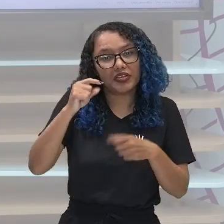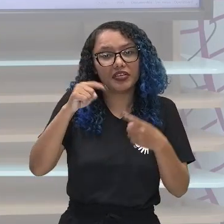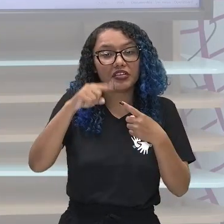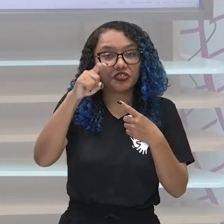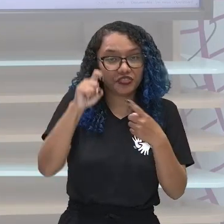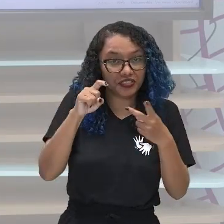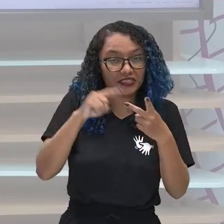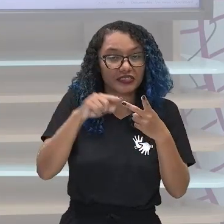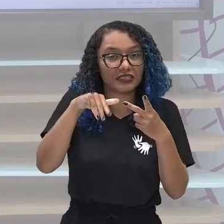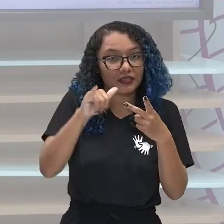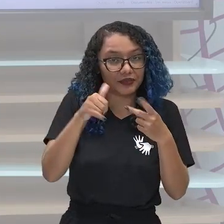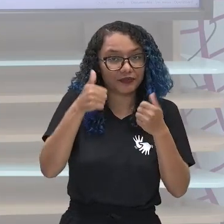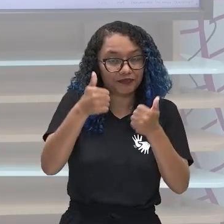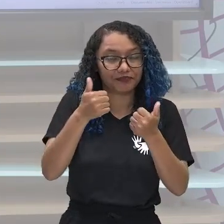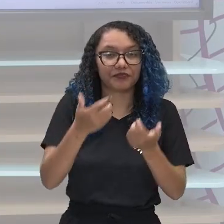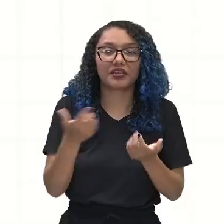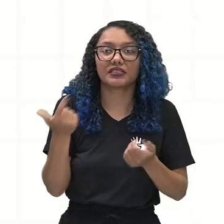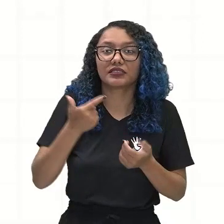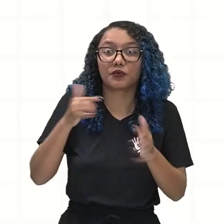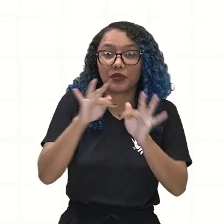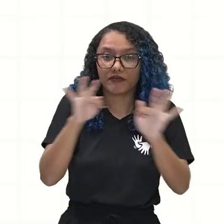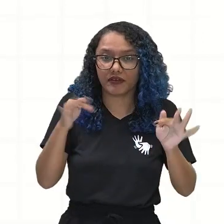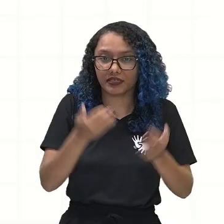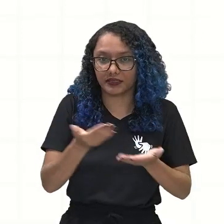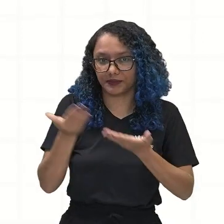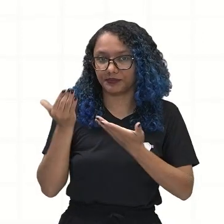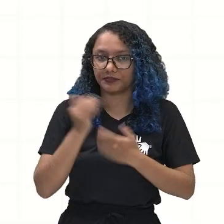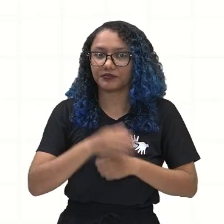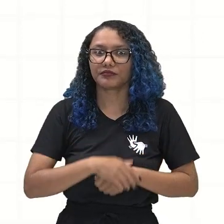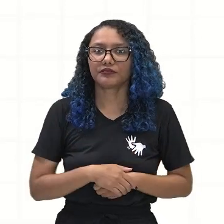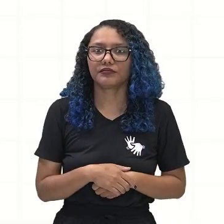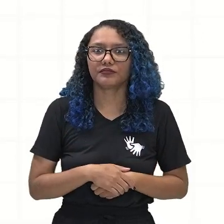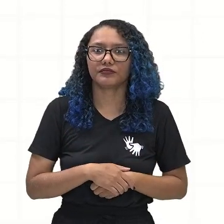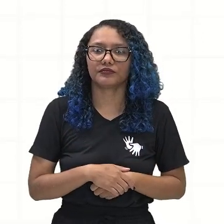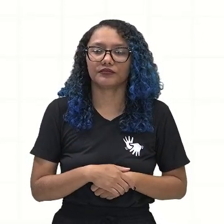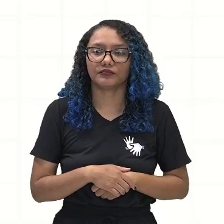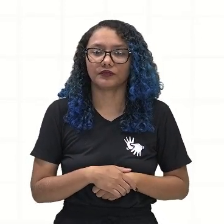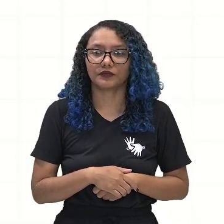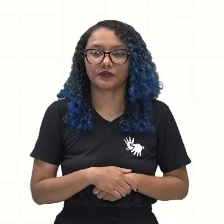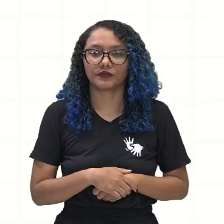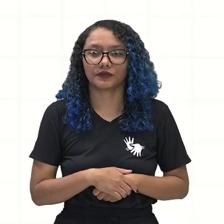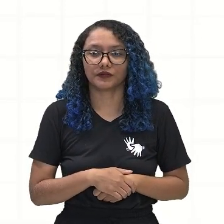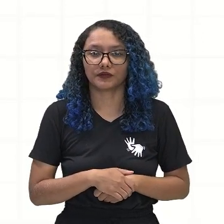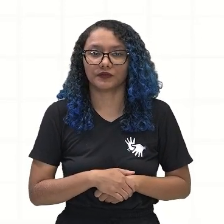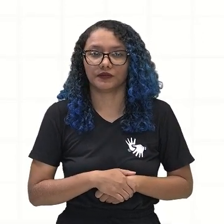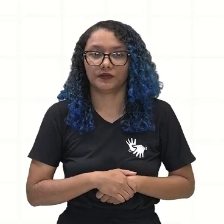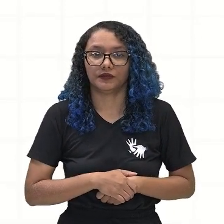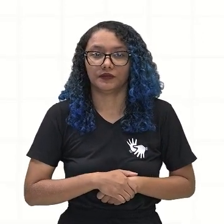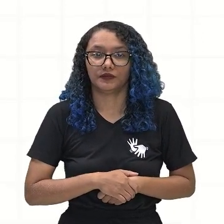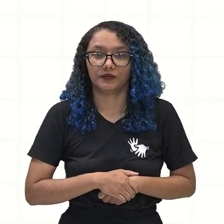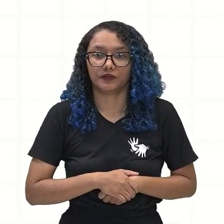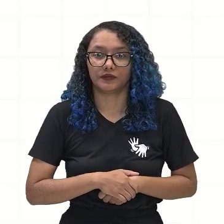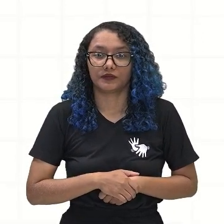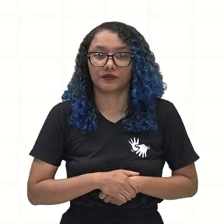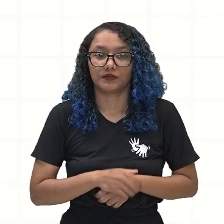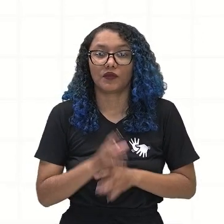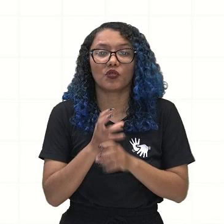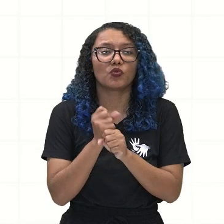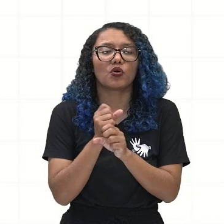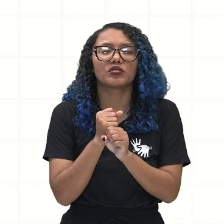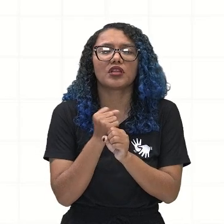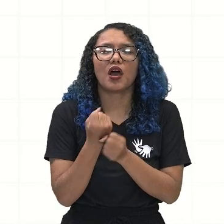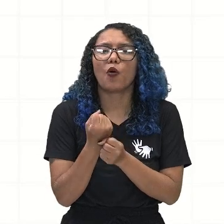segunda frase, então. Olha o que é que diz a segunda frase. A segunda frase diz o seguinte, ó. Ao todo, são